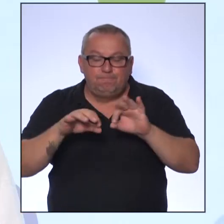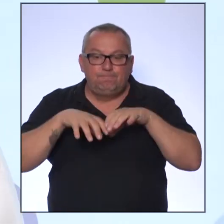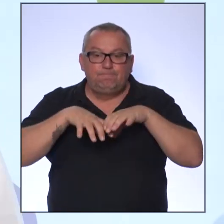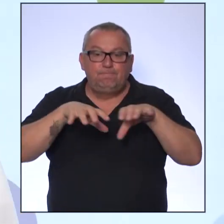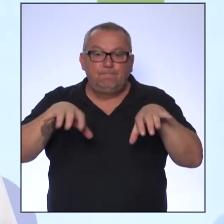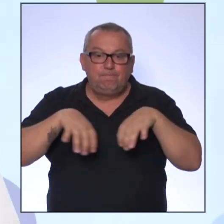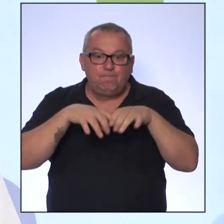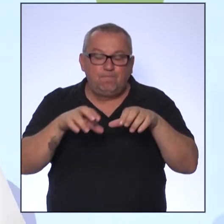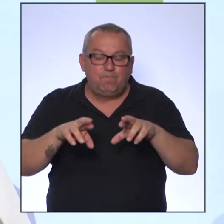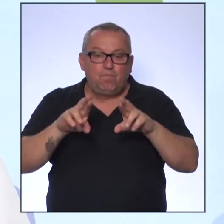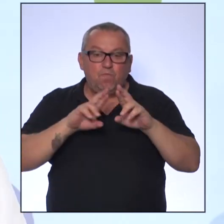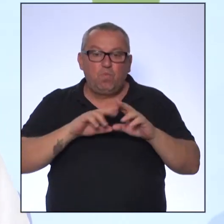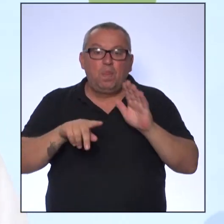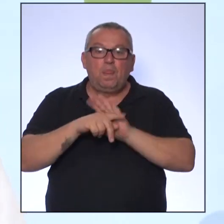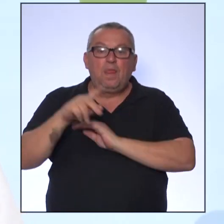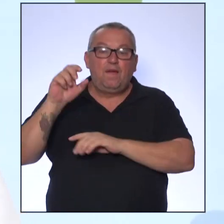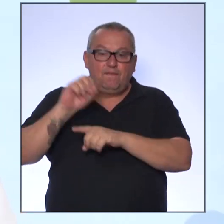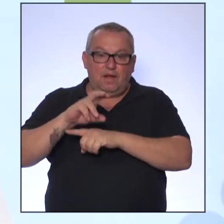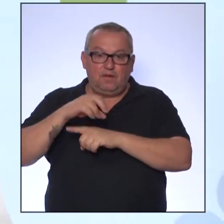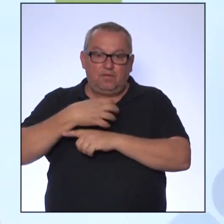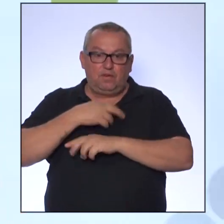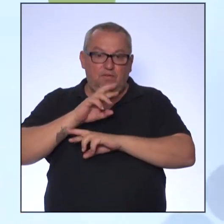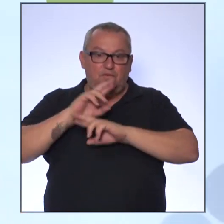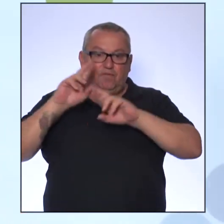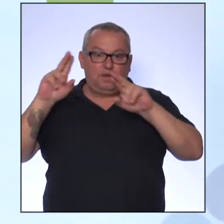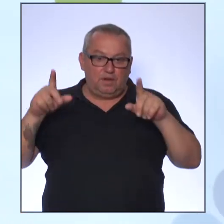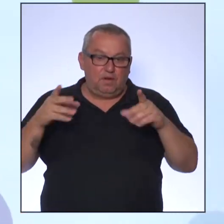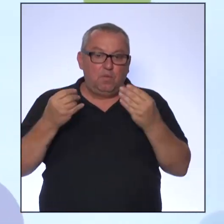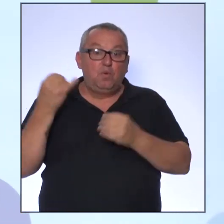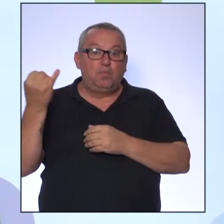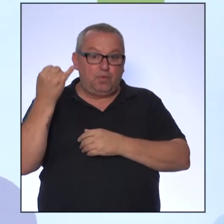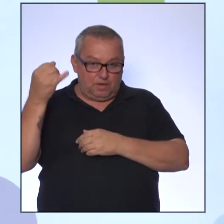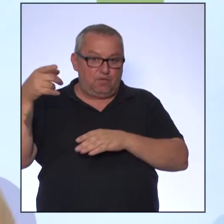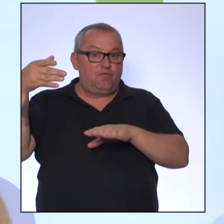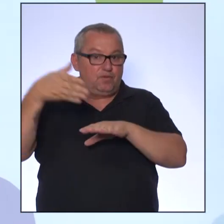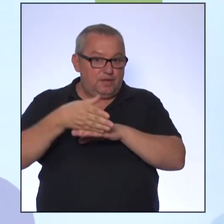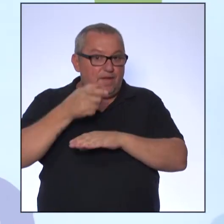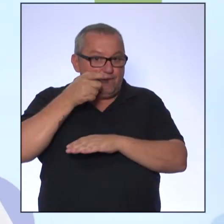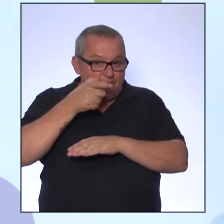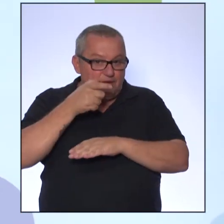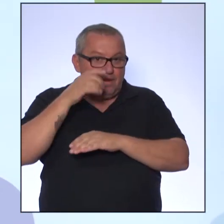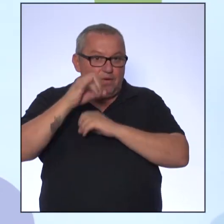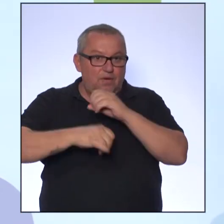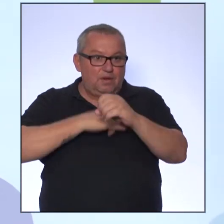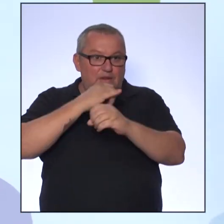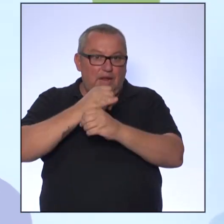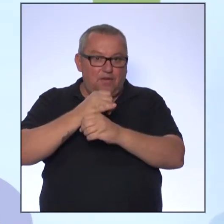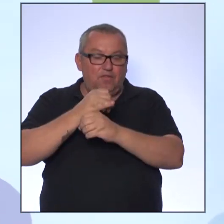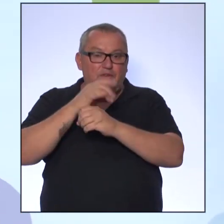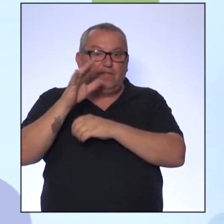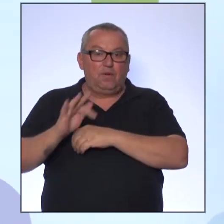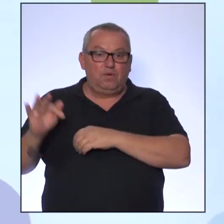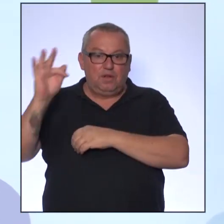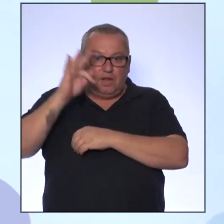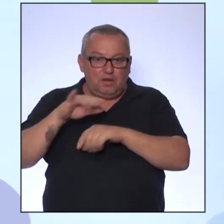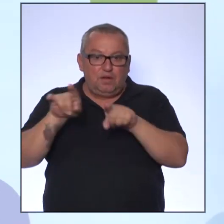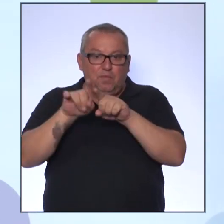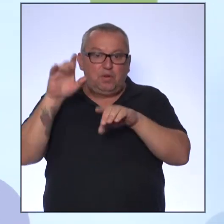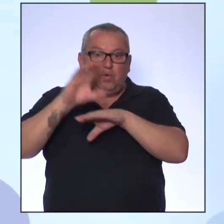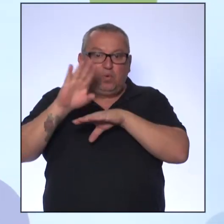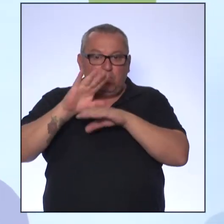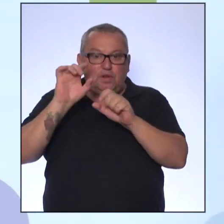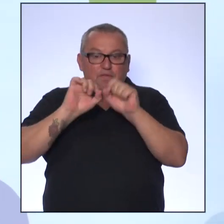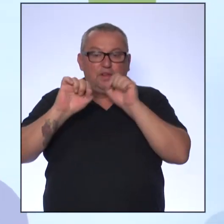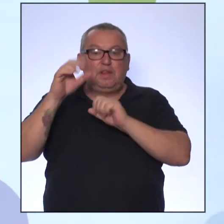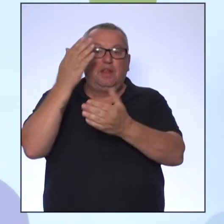de reserva e distribuição de vagas de uma maneira diferente. É muito importante você entrar no site da sua universidade, do curso que você quer fazer,